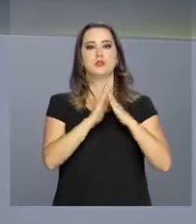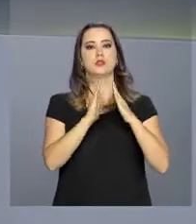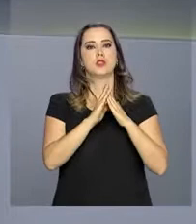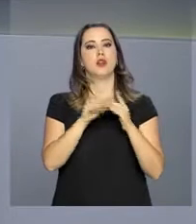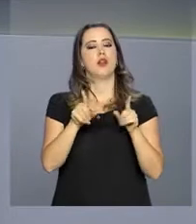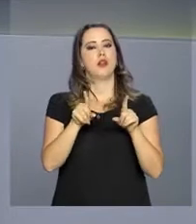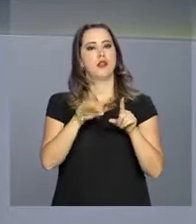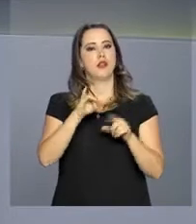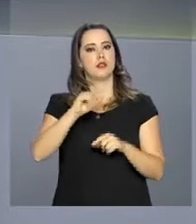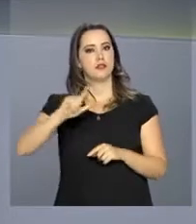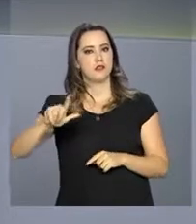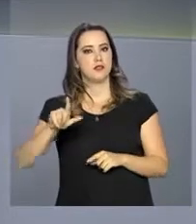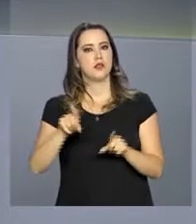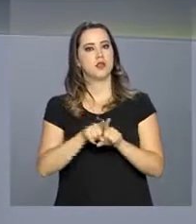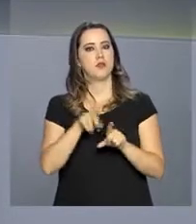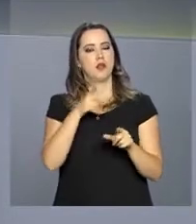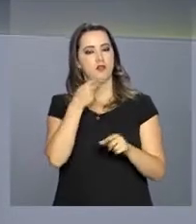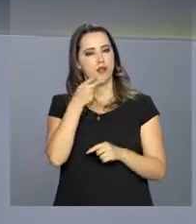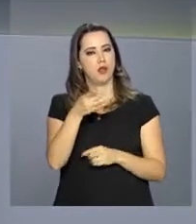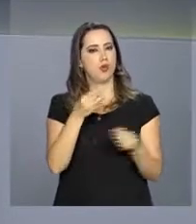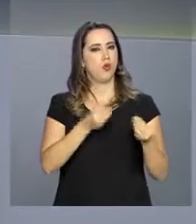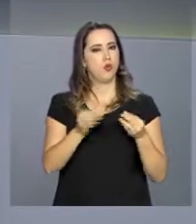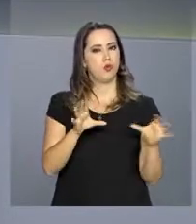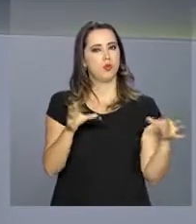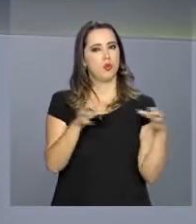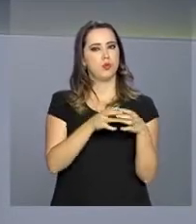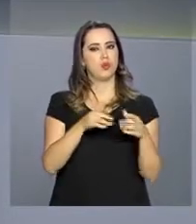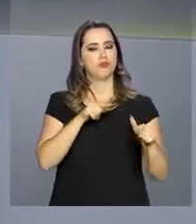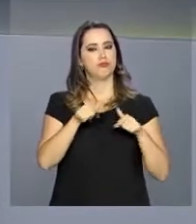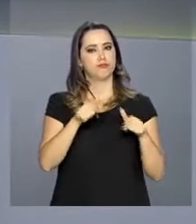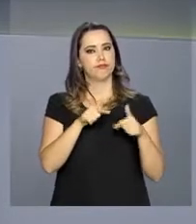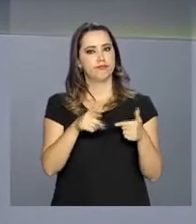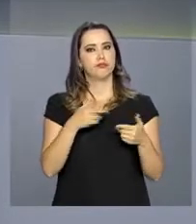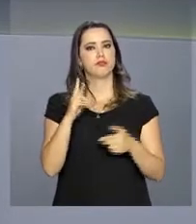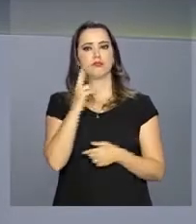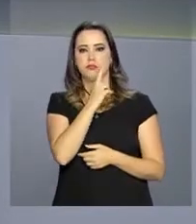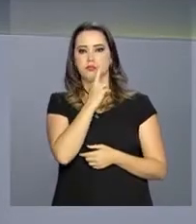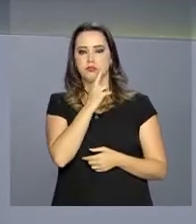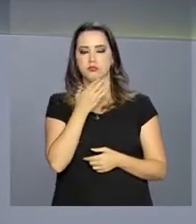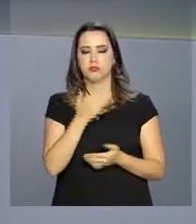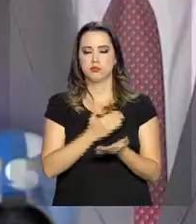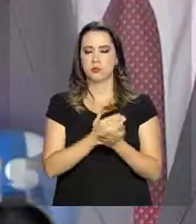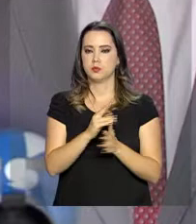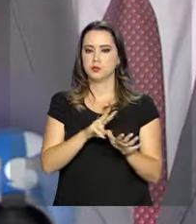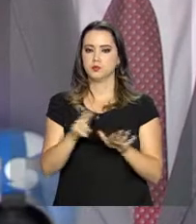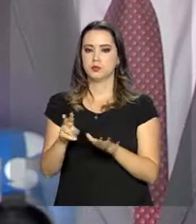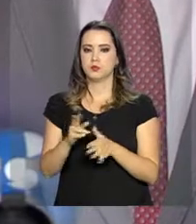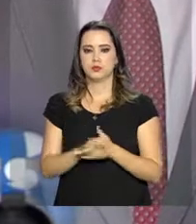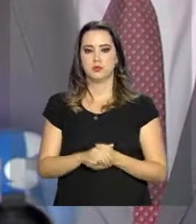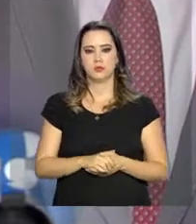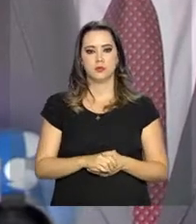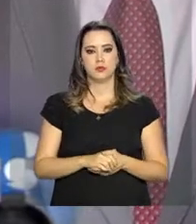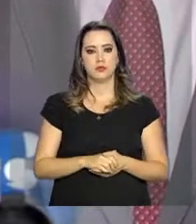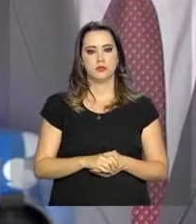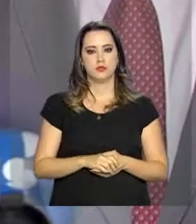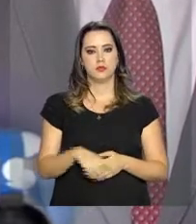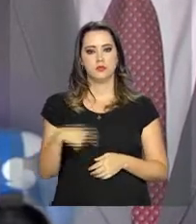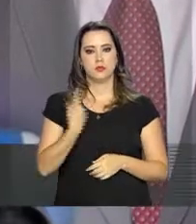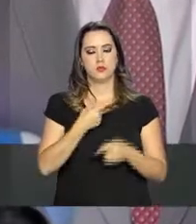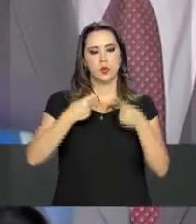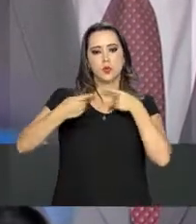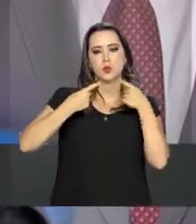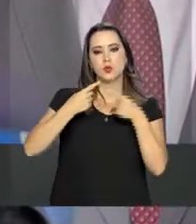falou sobre o trabalho da comitiva que visitou o estado de roraima no início da semana discutimos os